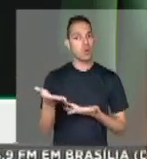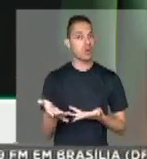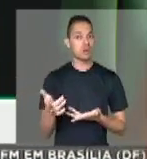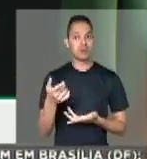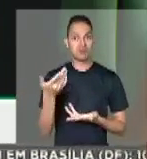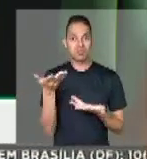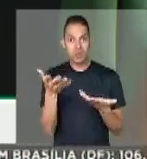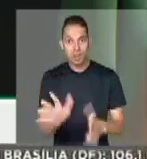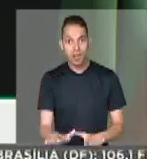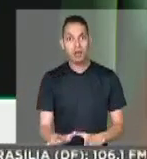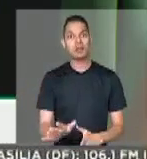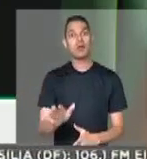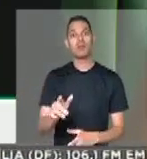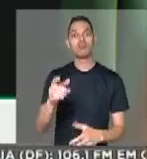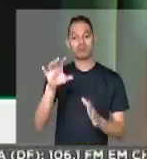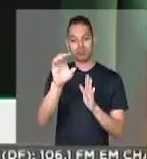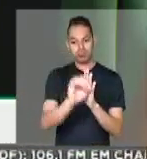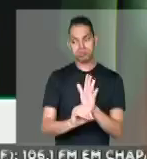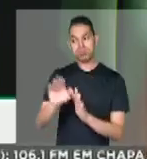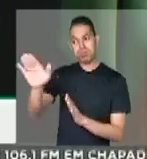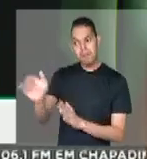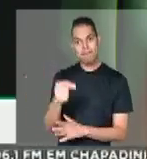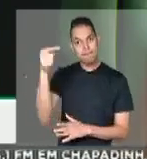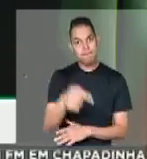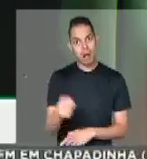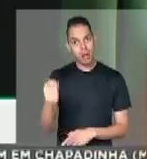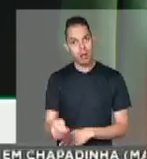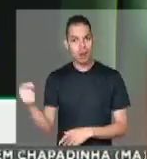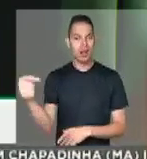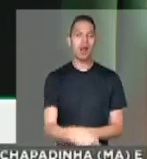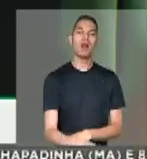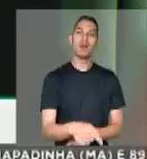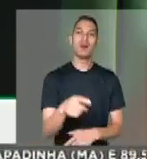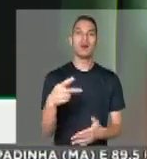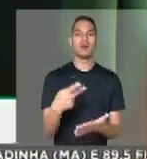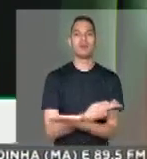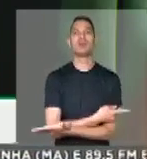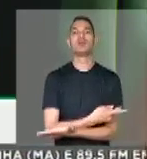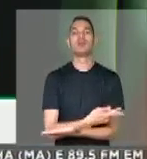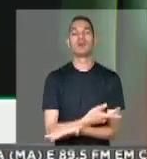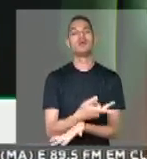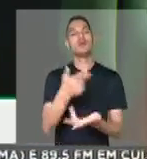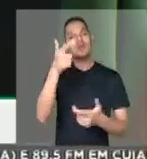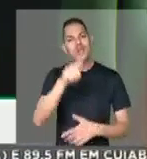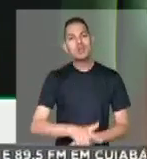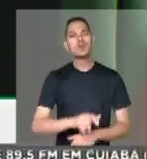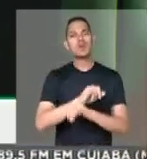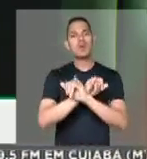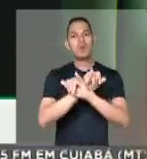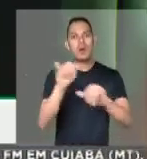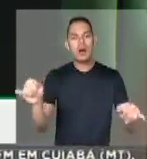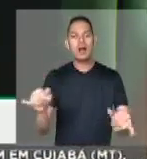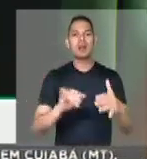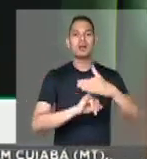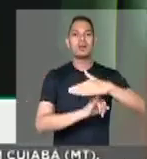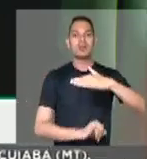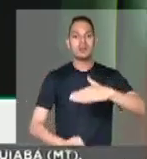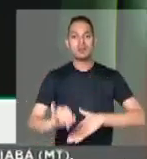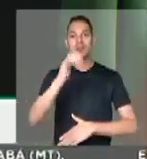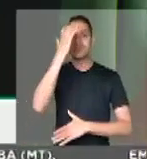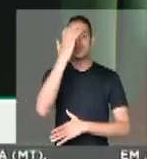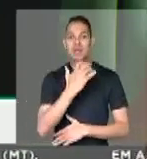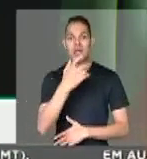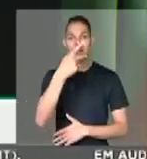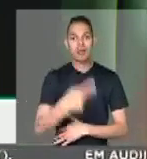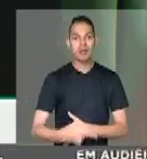vier, por convocação logo ocorrerá. E, meus amigos, eu reforço, eu peço que as instituições sérias